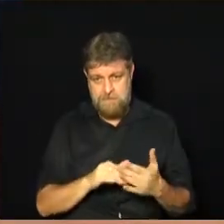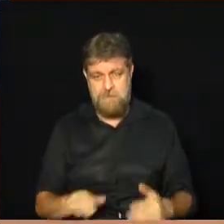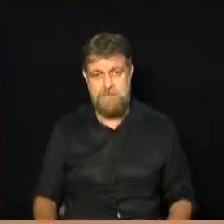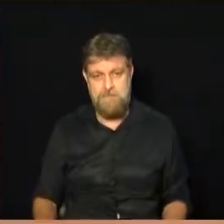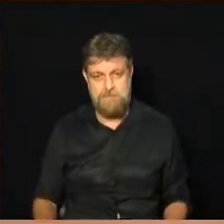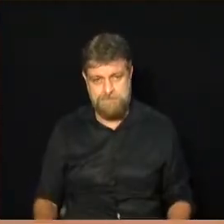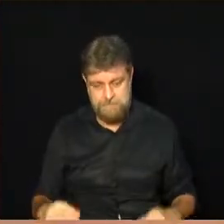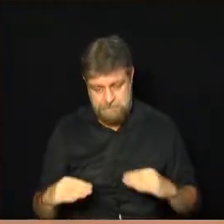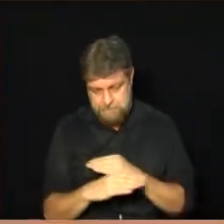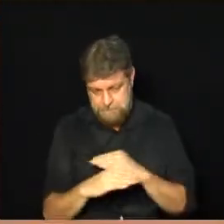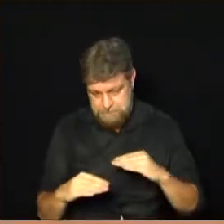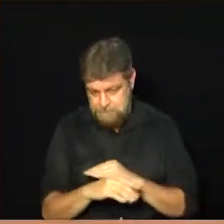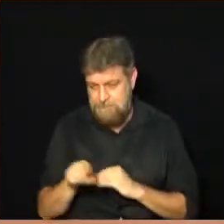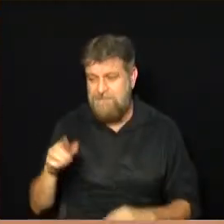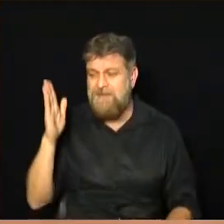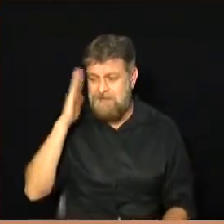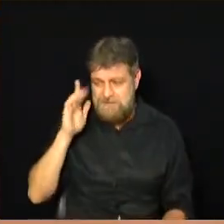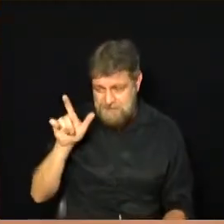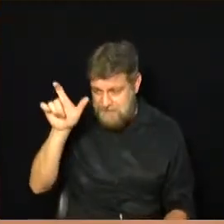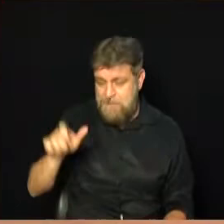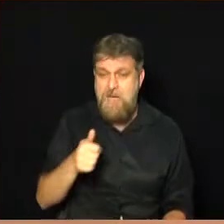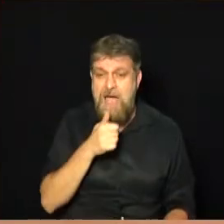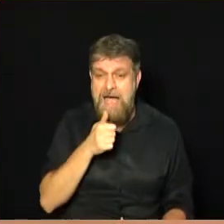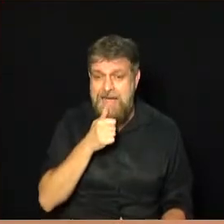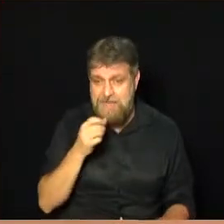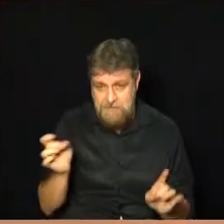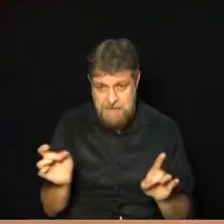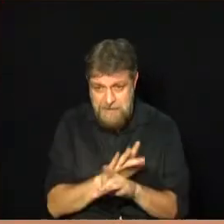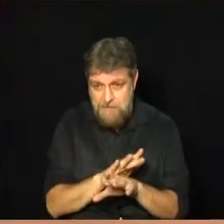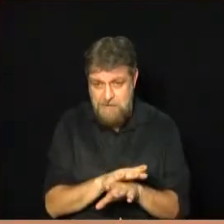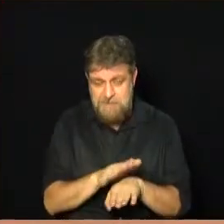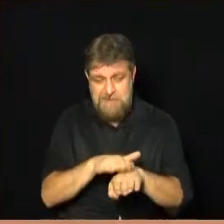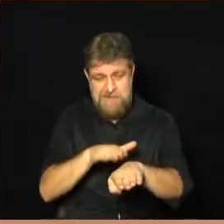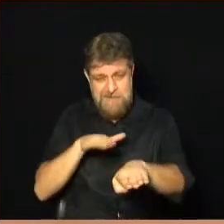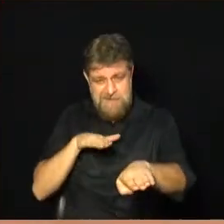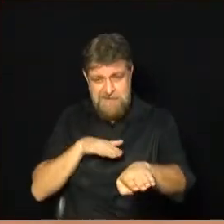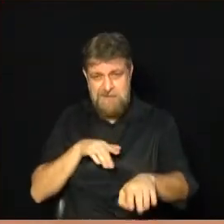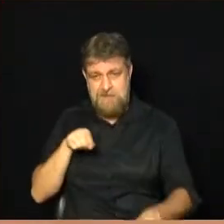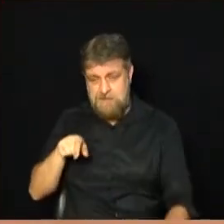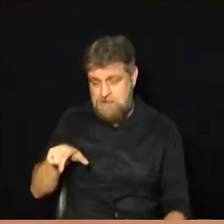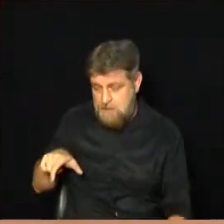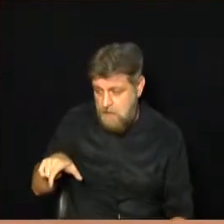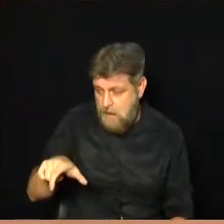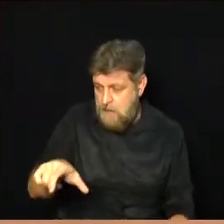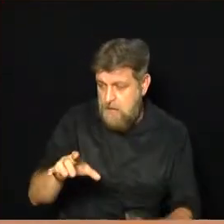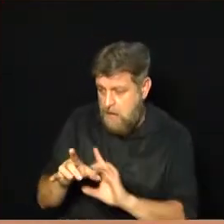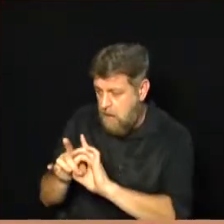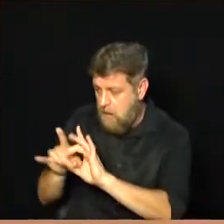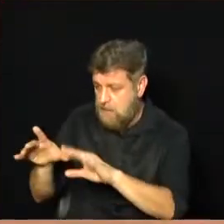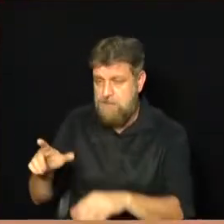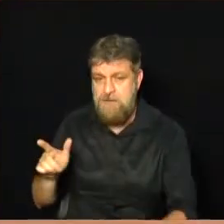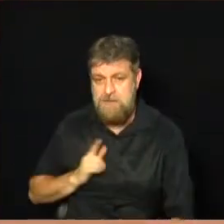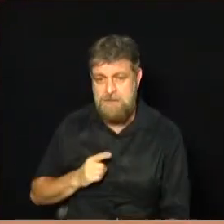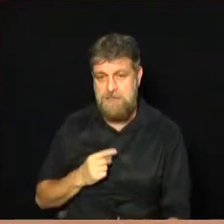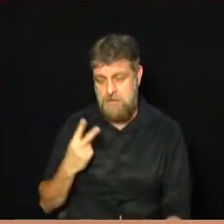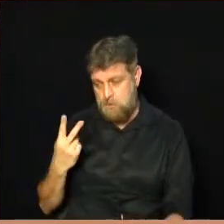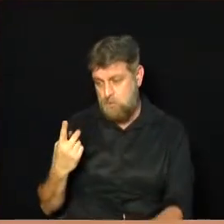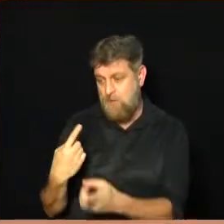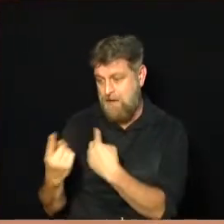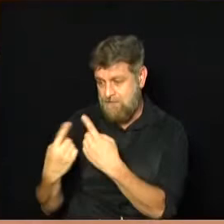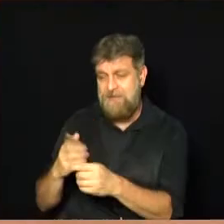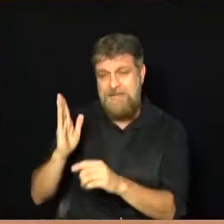esse problema que você mencionou, enquanto não tem os sistemas BRT operando, já está permitindo, tanto na Camusim como na